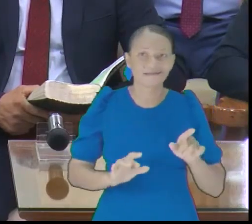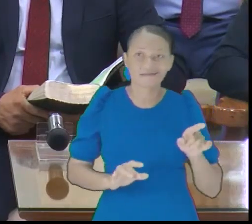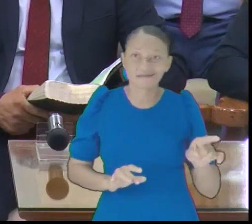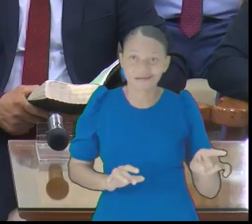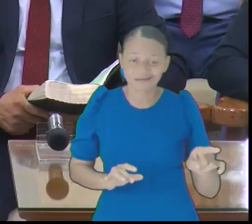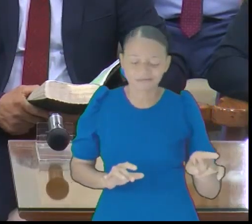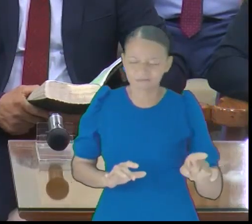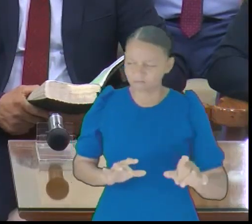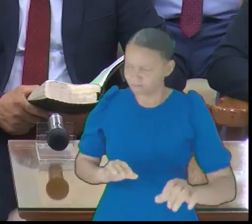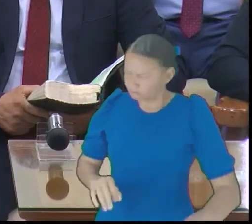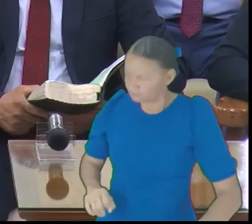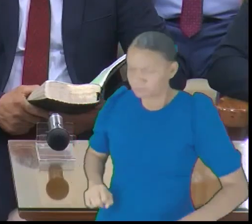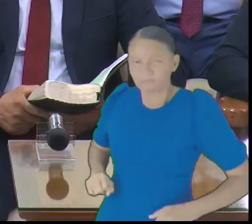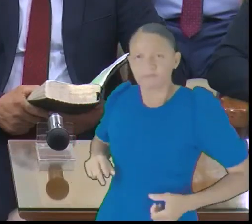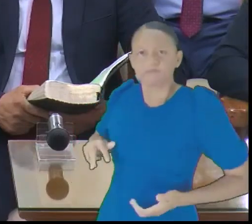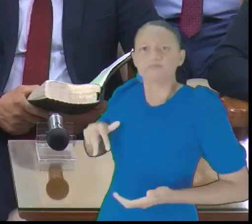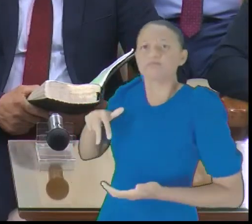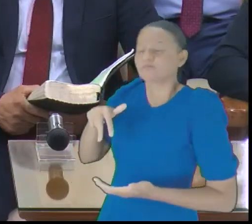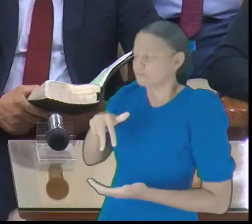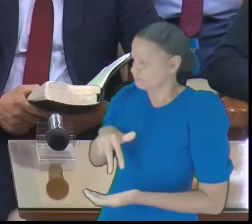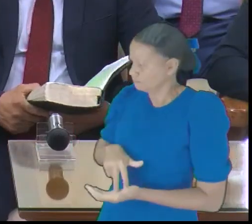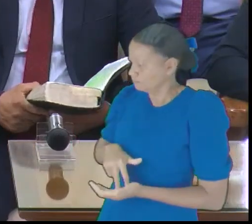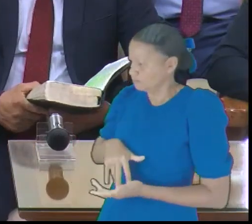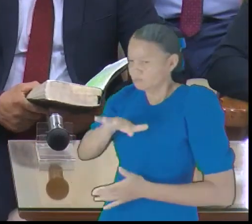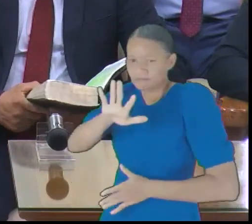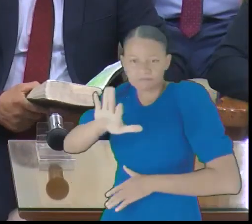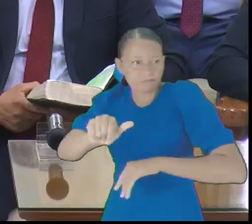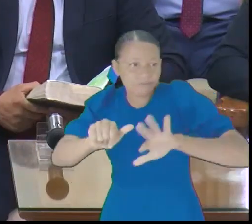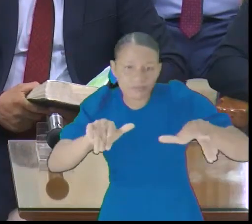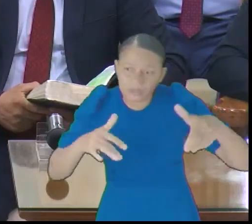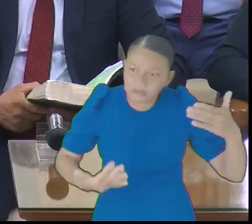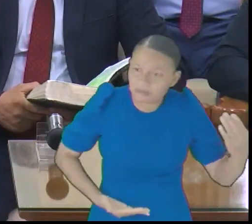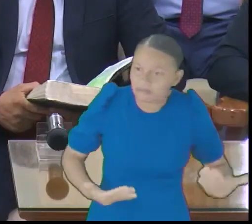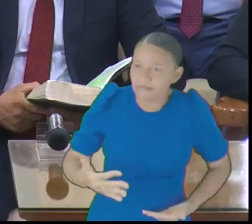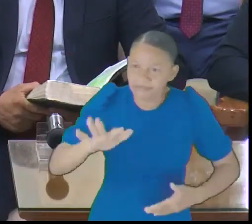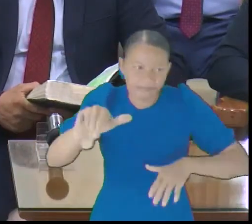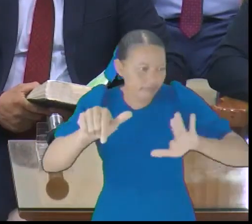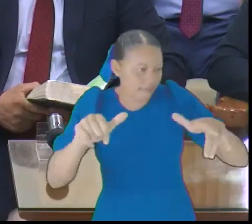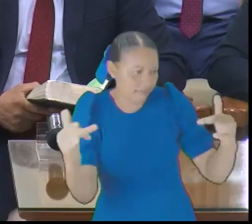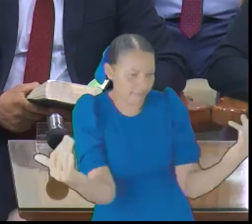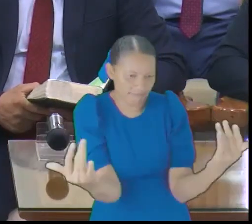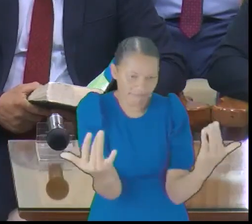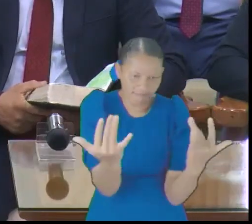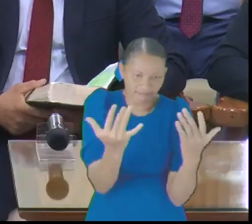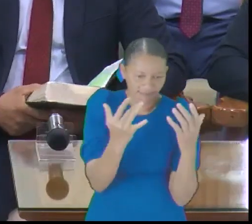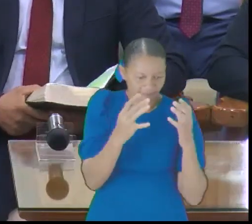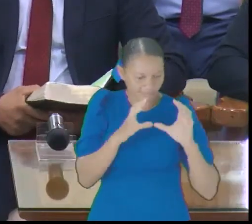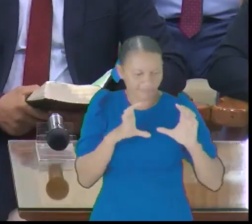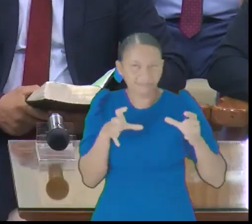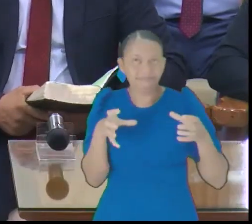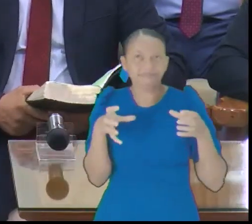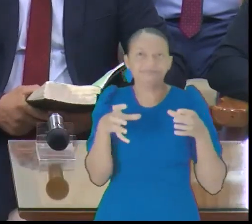Abraão levanta-se, reúne os seus servos,